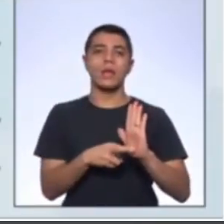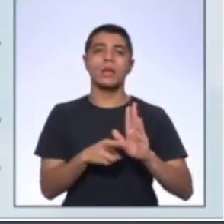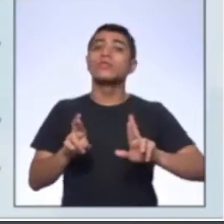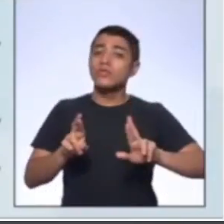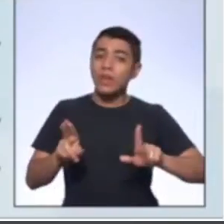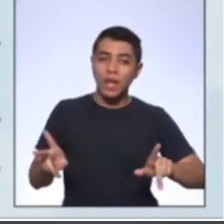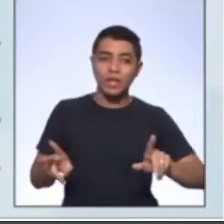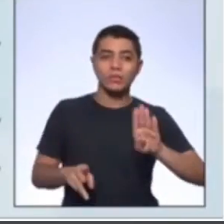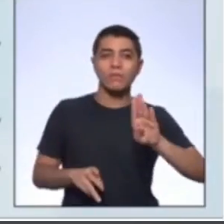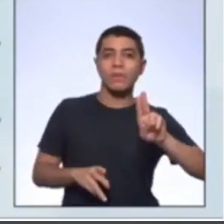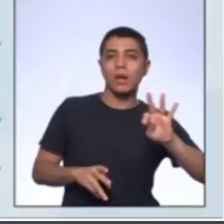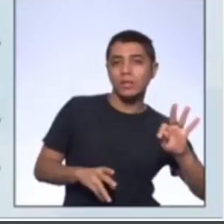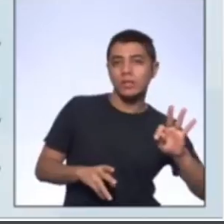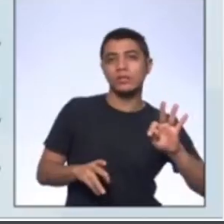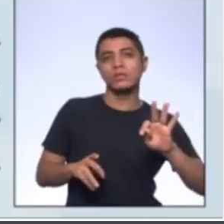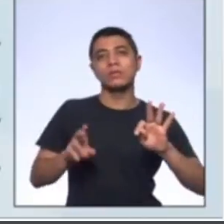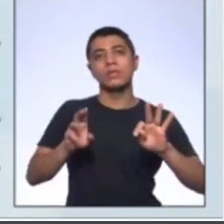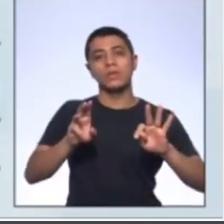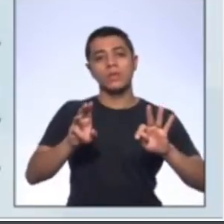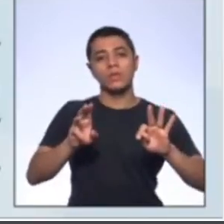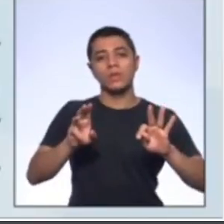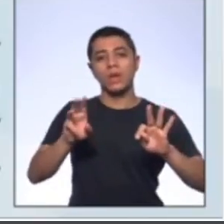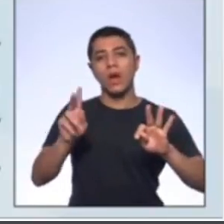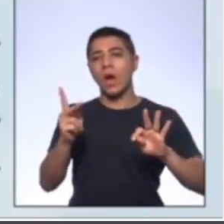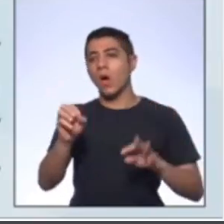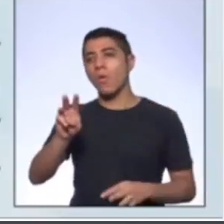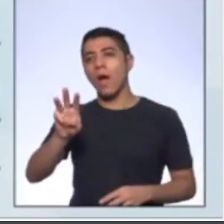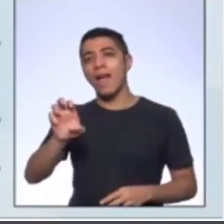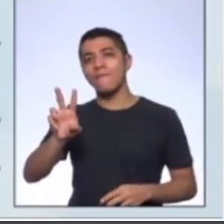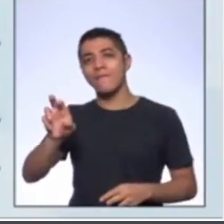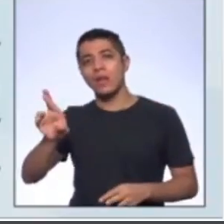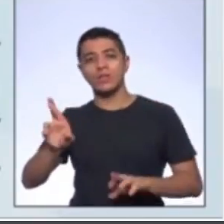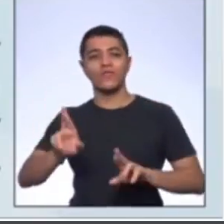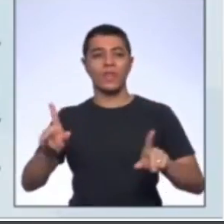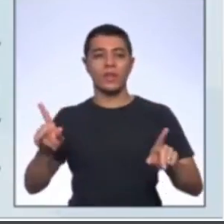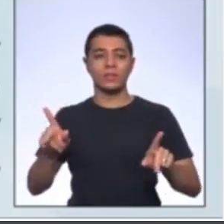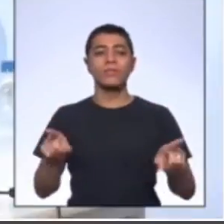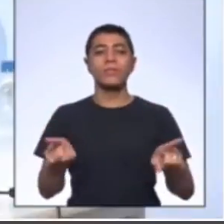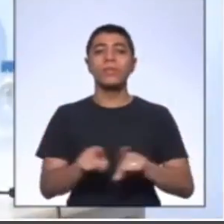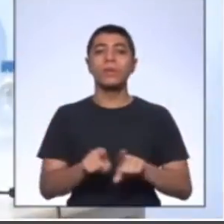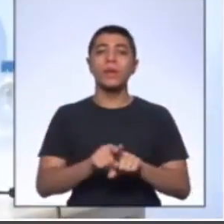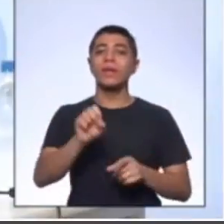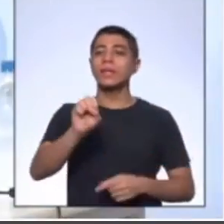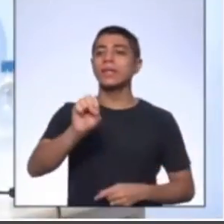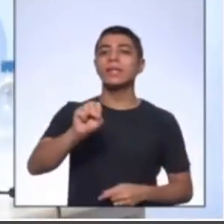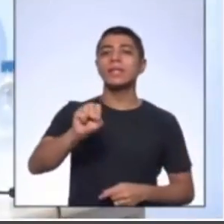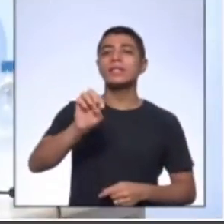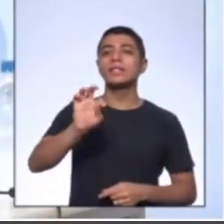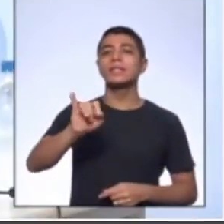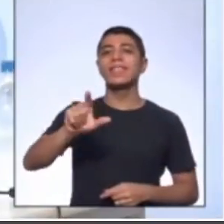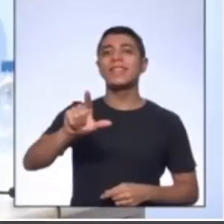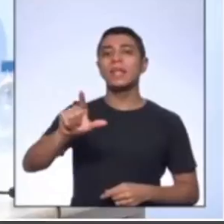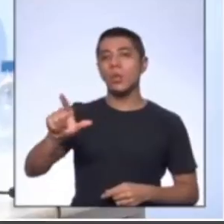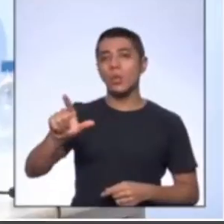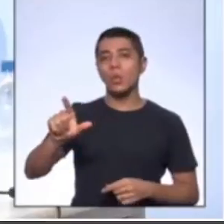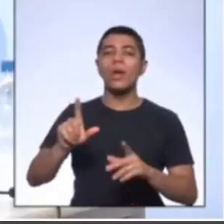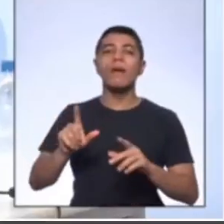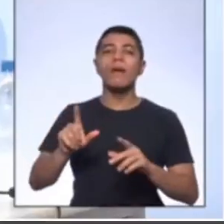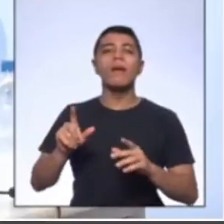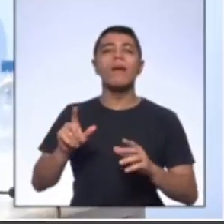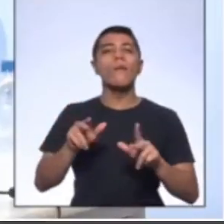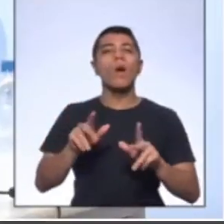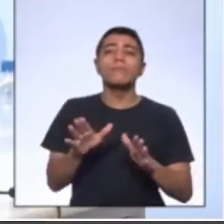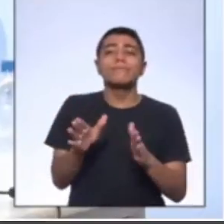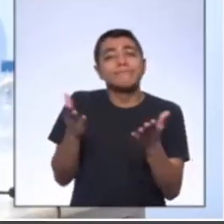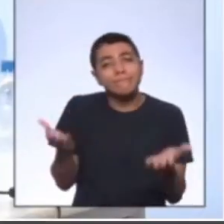também e temos o tio entretanto apesar ainda na próxima tela a gente vai